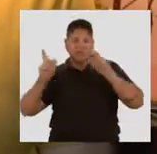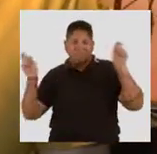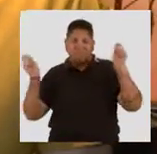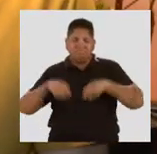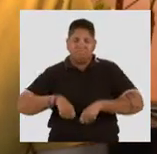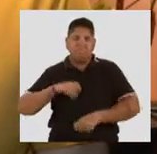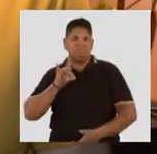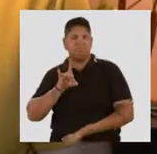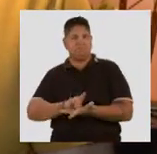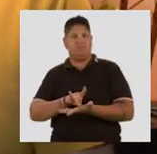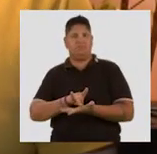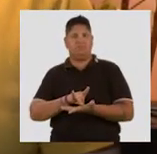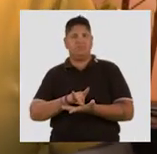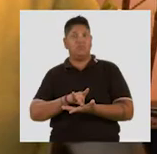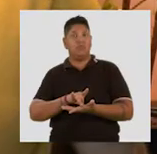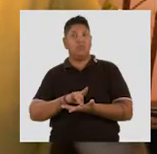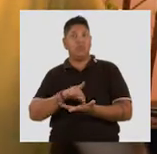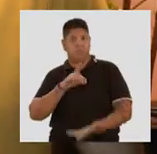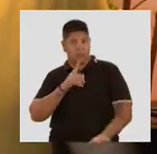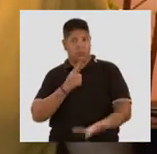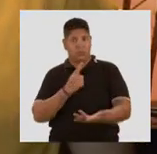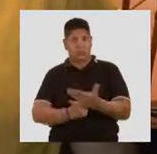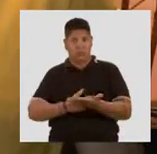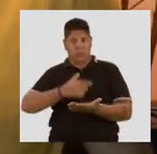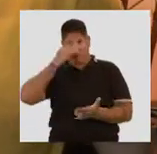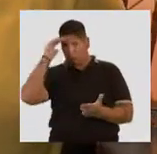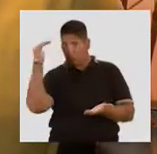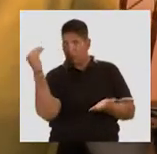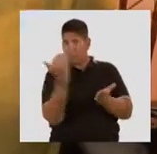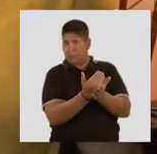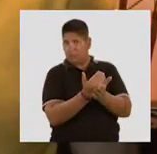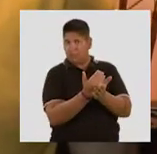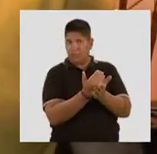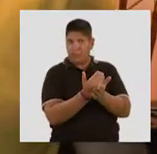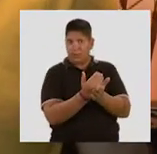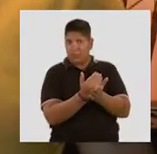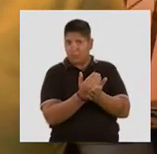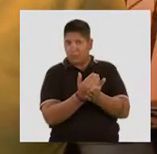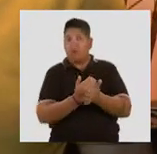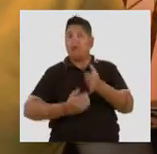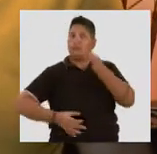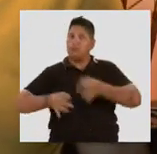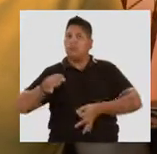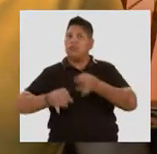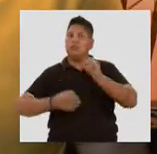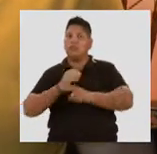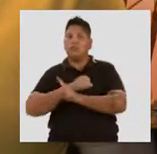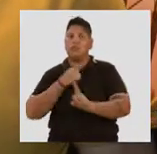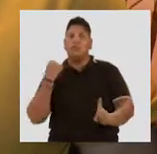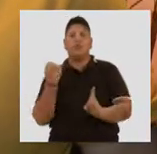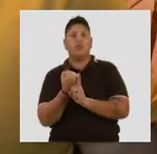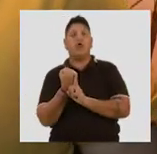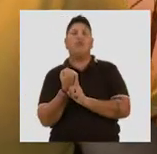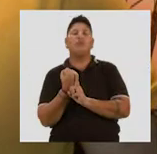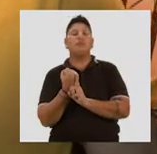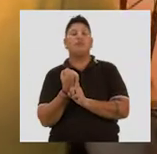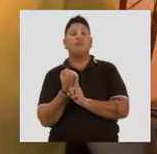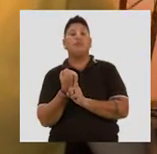mais efetividade no cumprimento dessa pauta de justiça